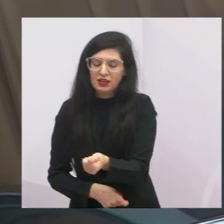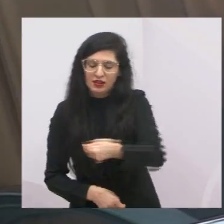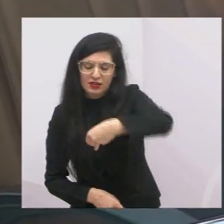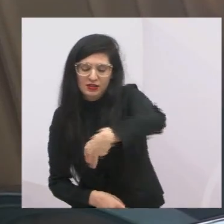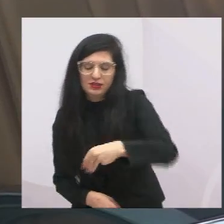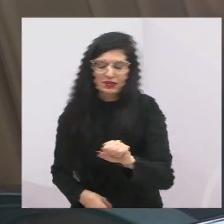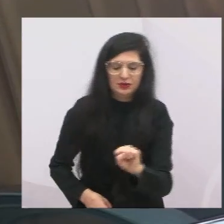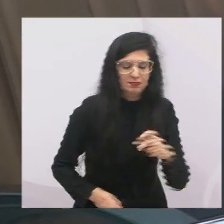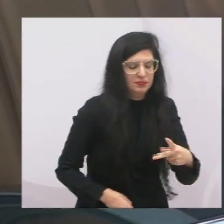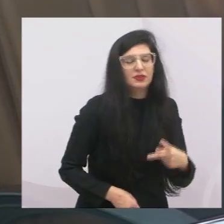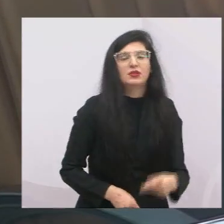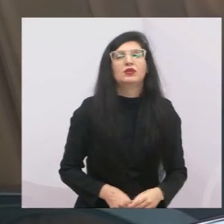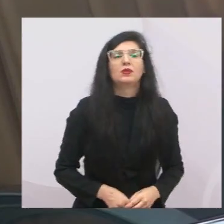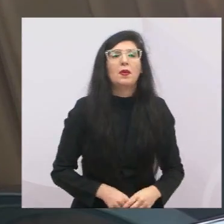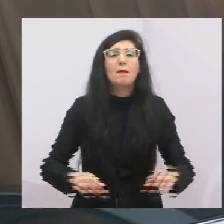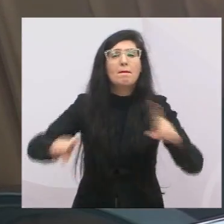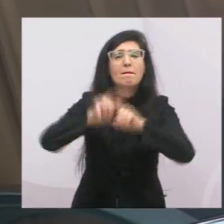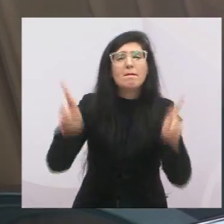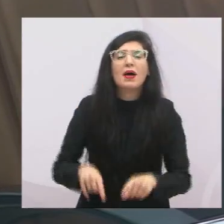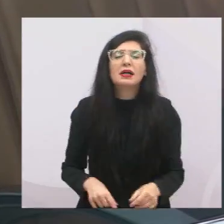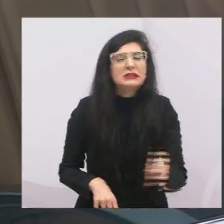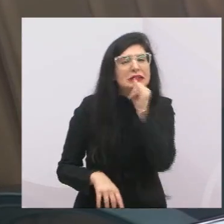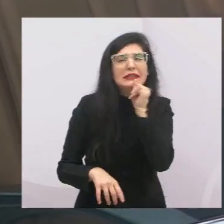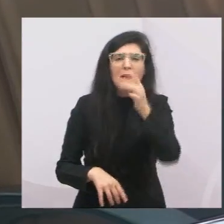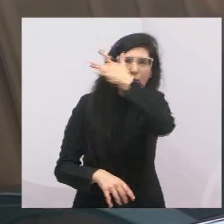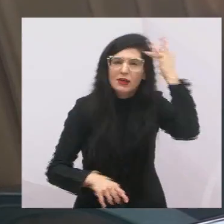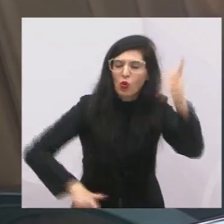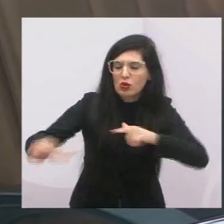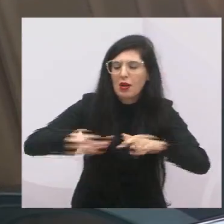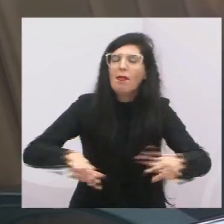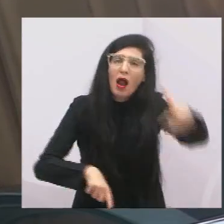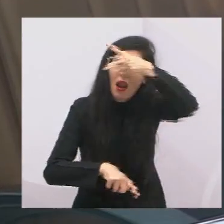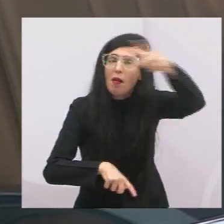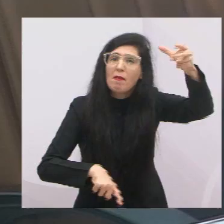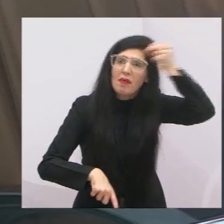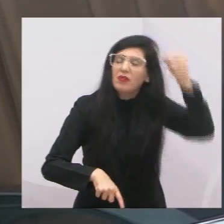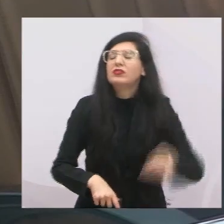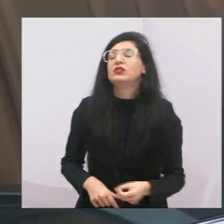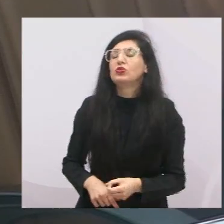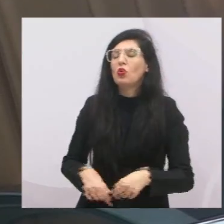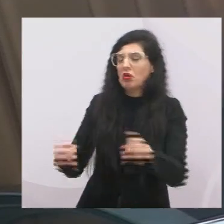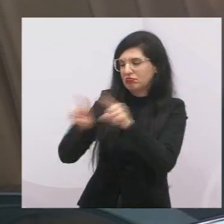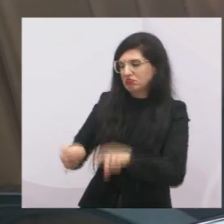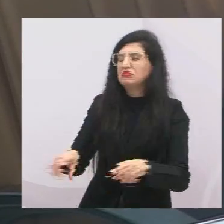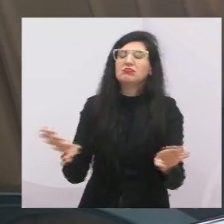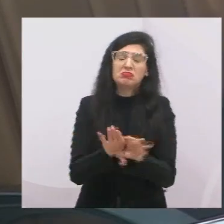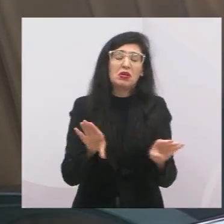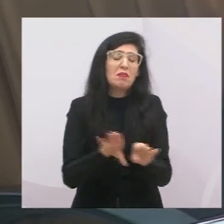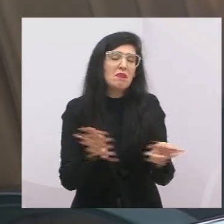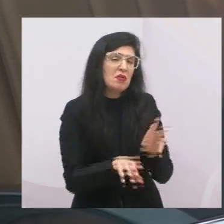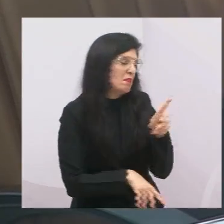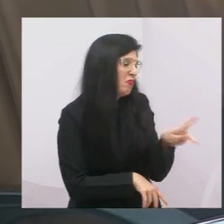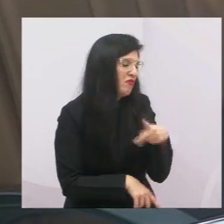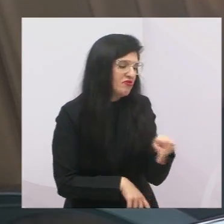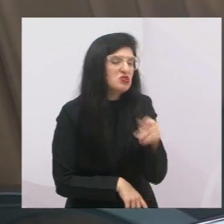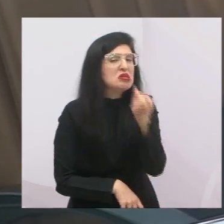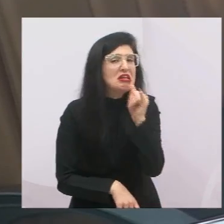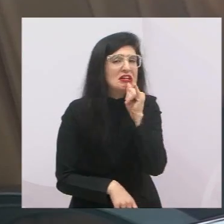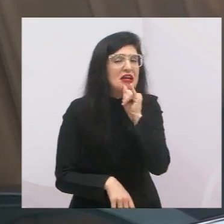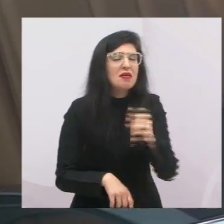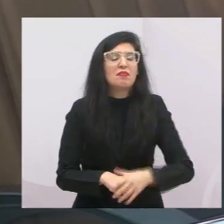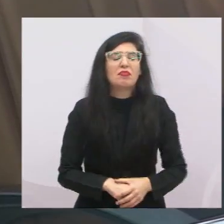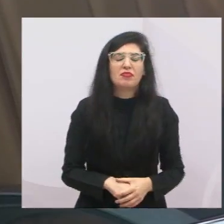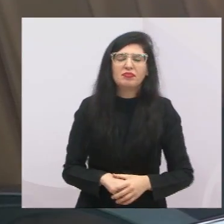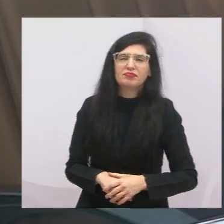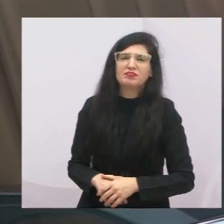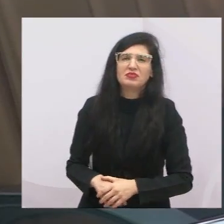ficou precário para os professores e servidores da rede pública do Estado de São Paulo. Então, esse é um apelo que nós estamos